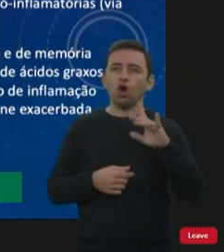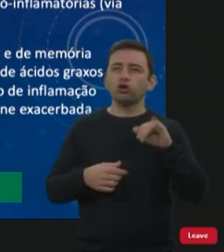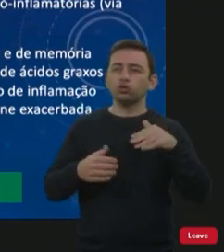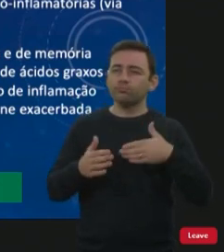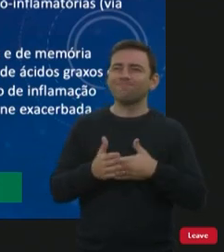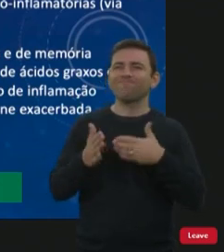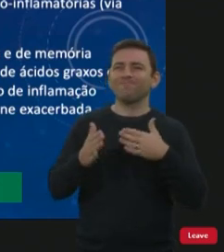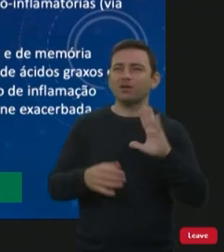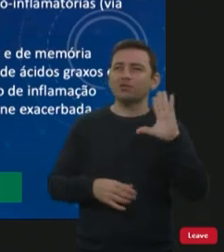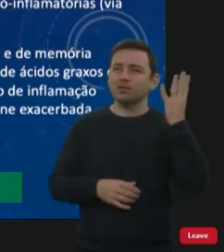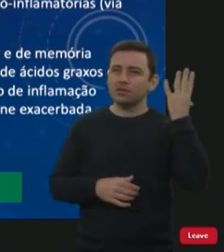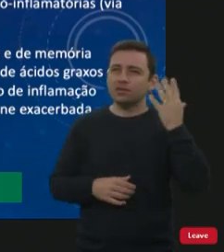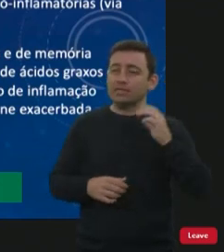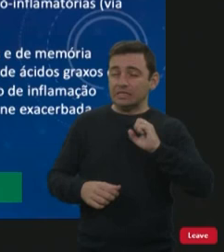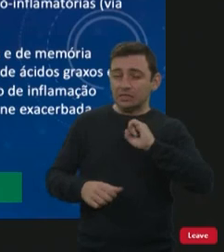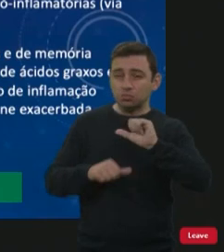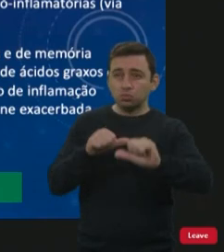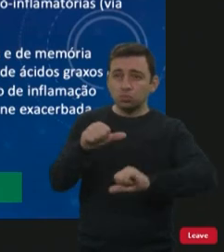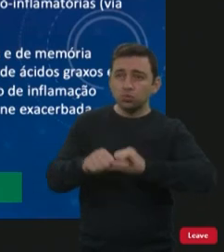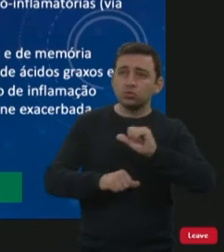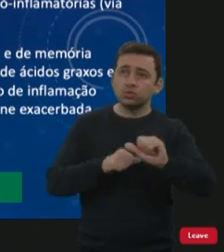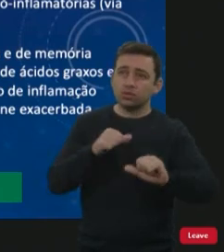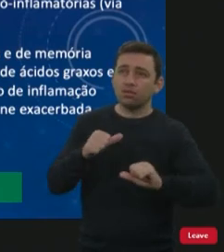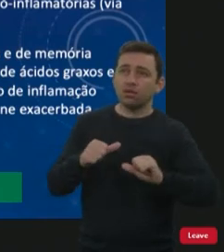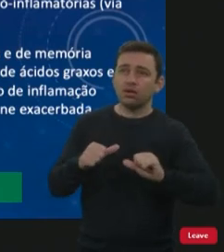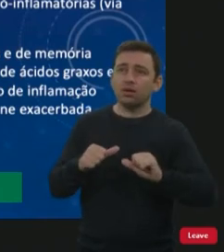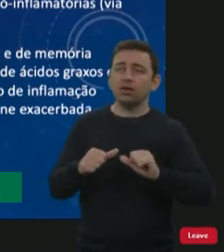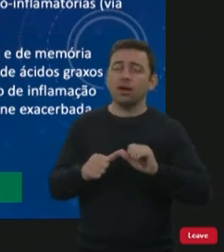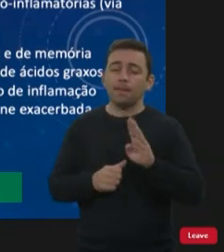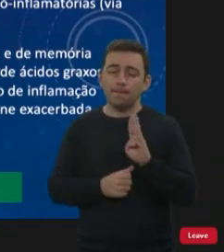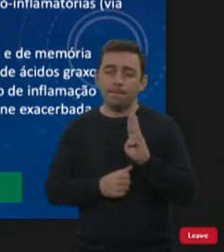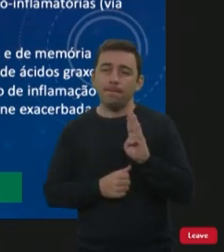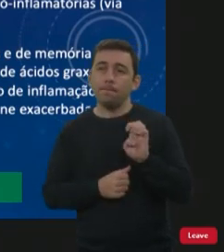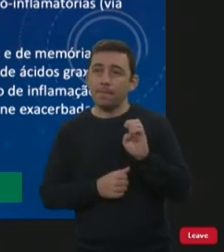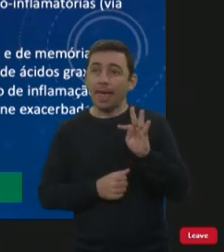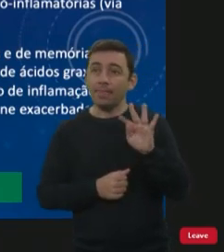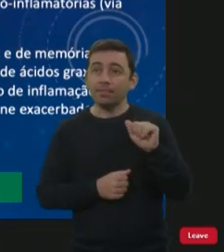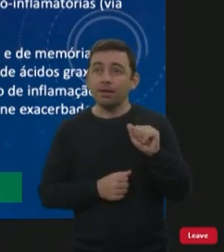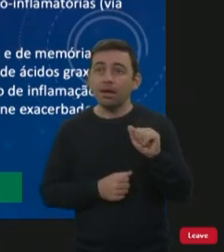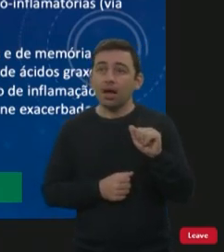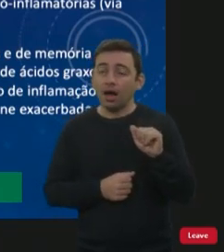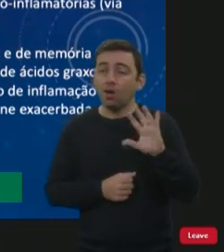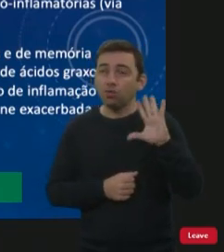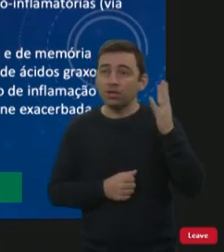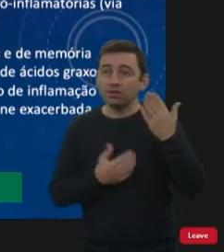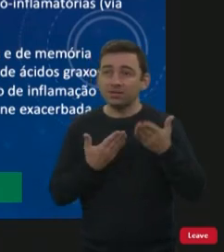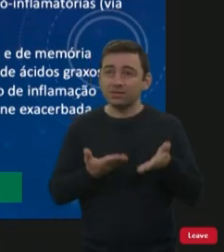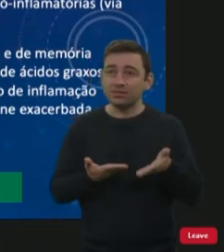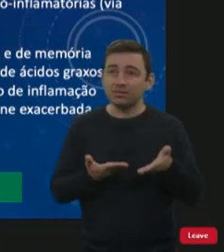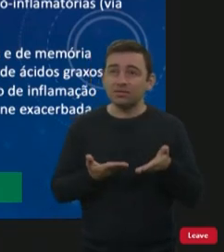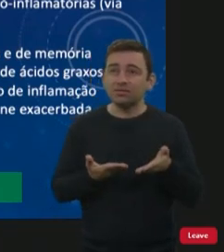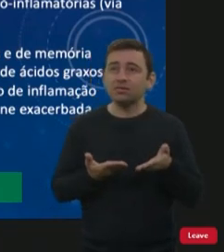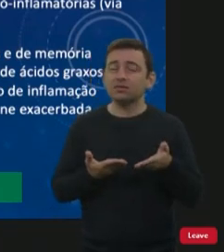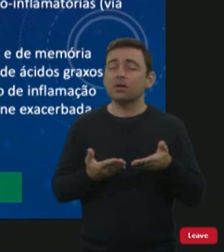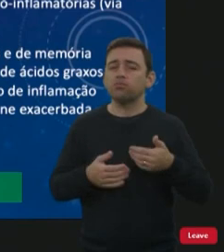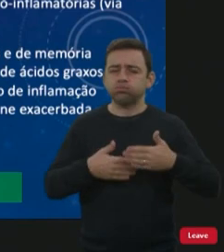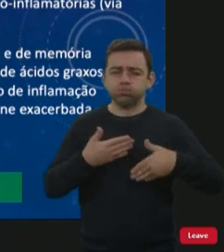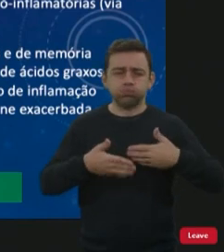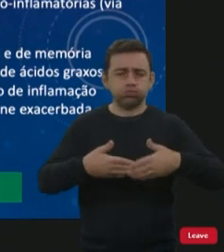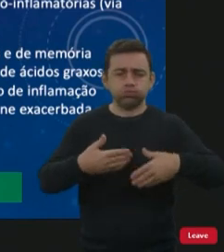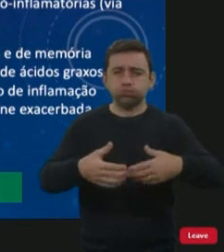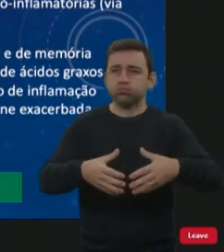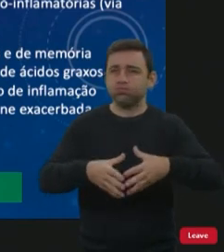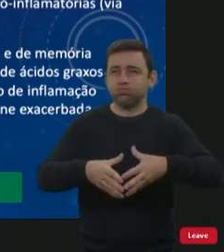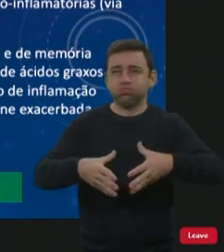quando a gente tem uma alteração imunológica secundária à beta-oxidação, a gente faz uma bola de neve, a gente junta a fome